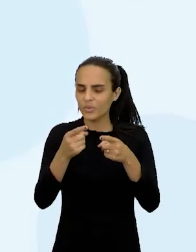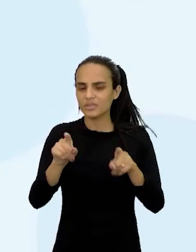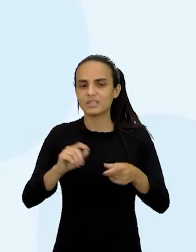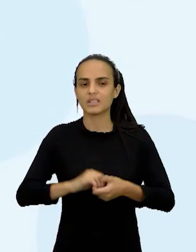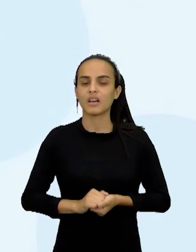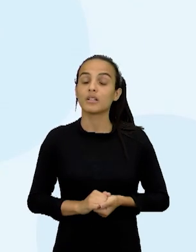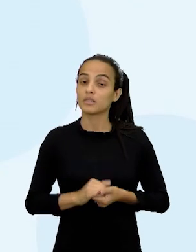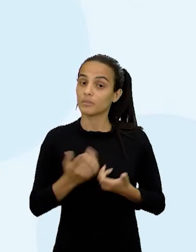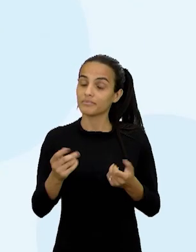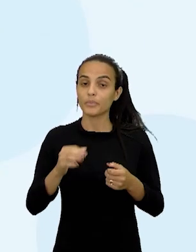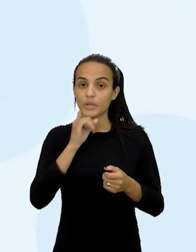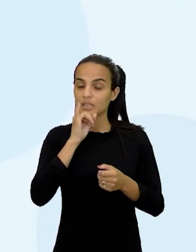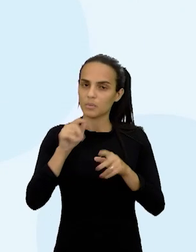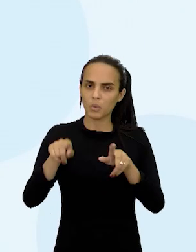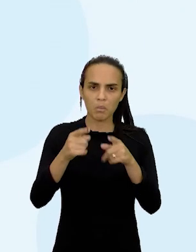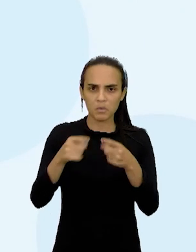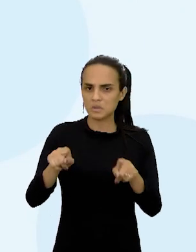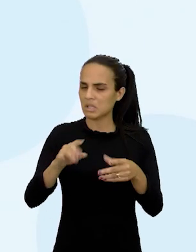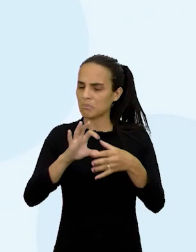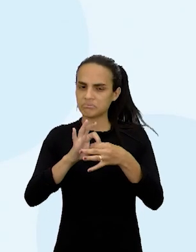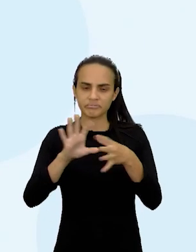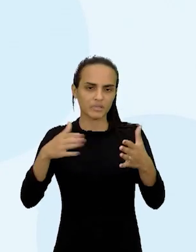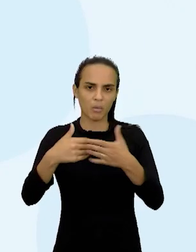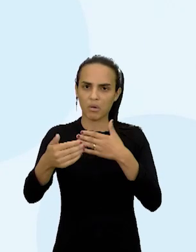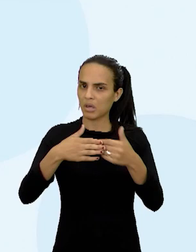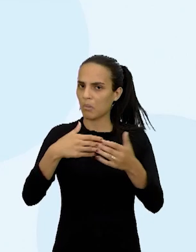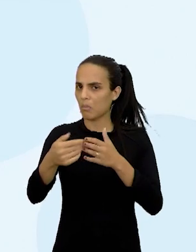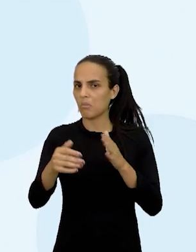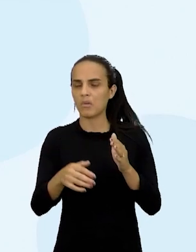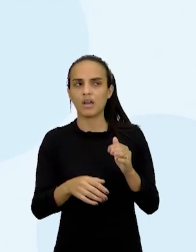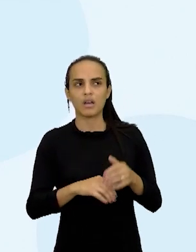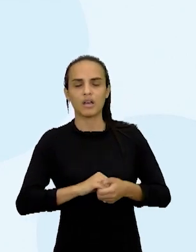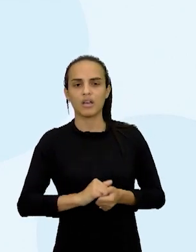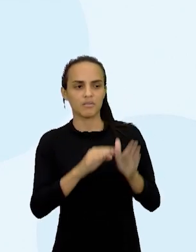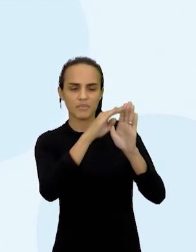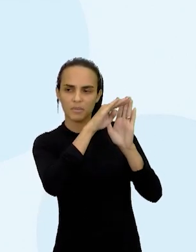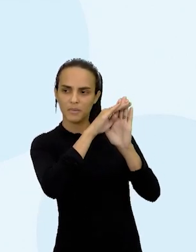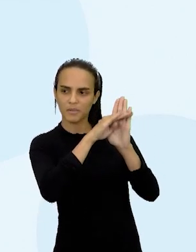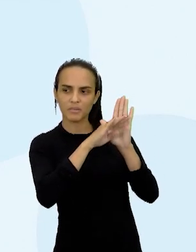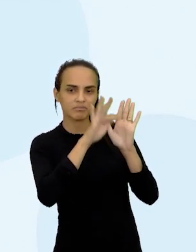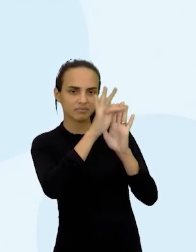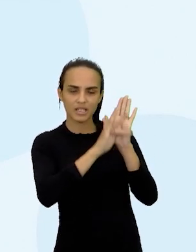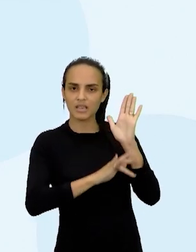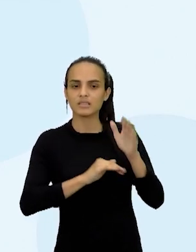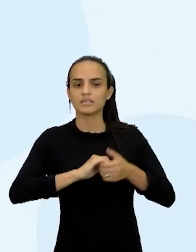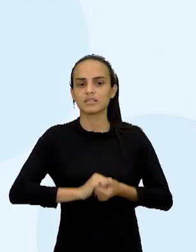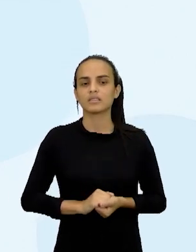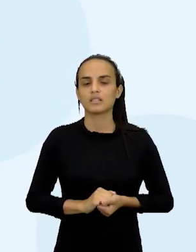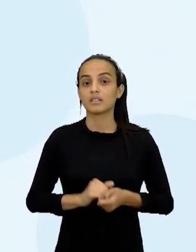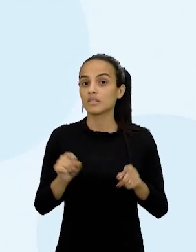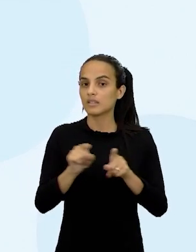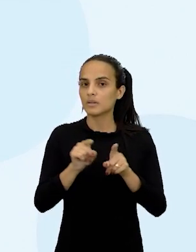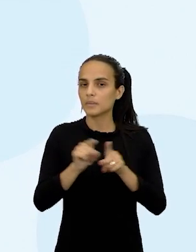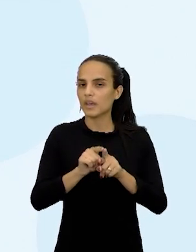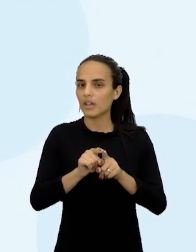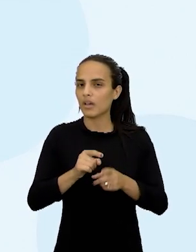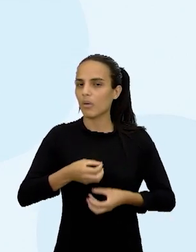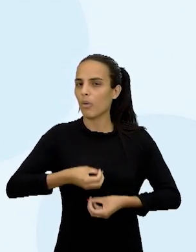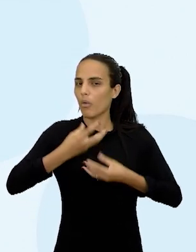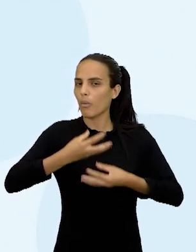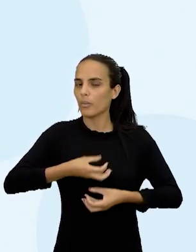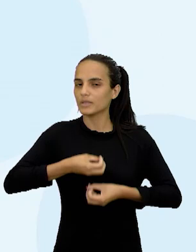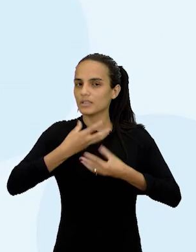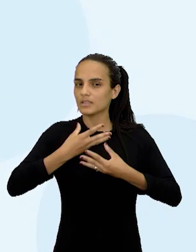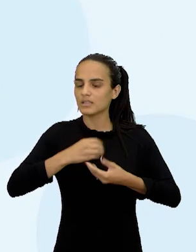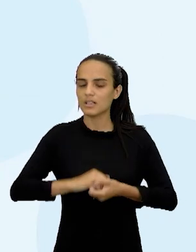E música em todos os sentidos, desde a letra, pode ter o direito autoral de uma pessoa, a composição, né, pode ter de